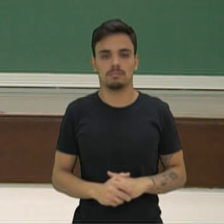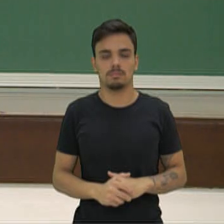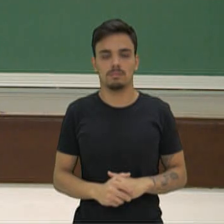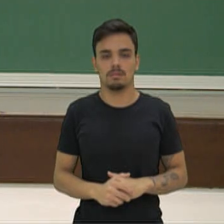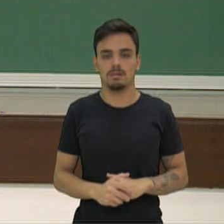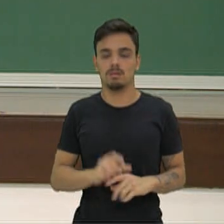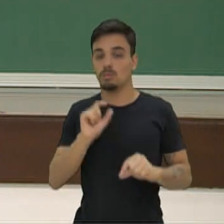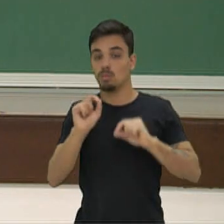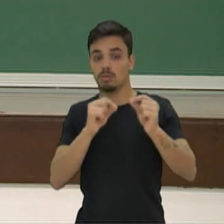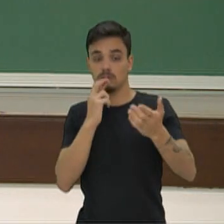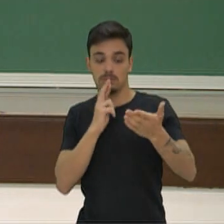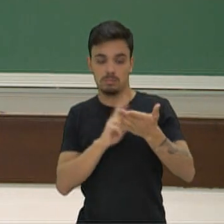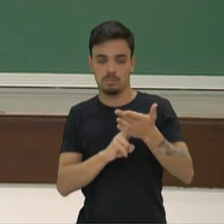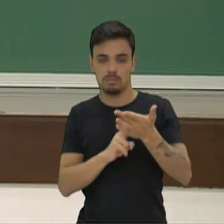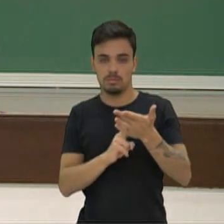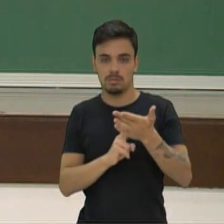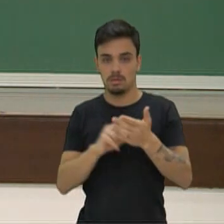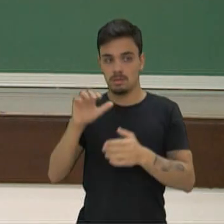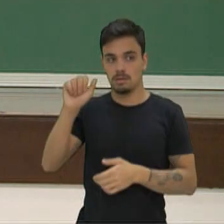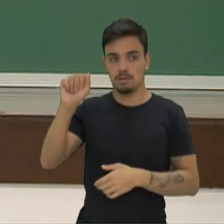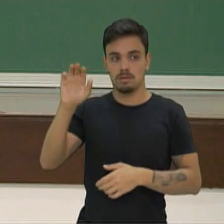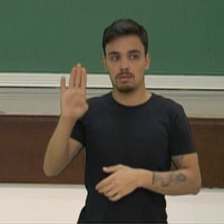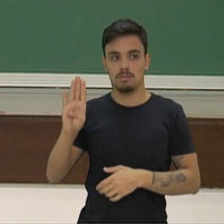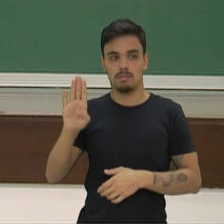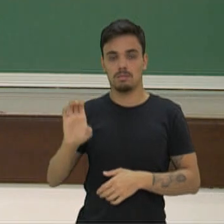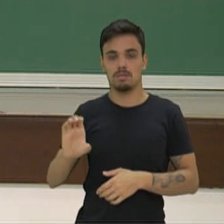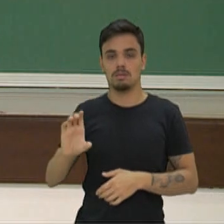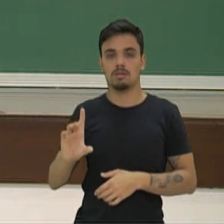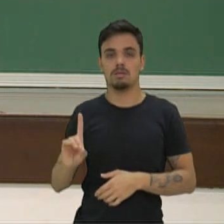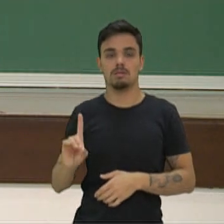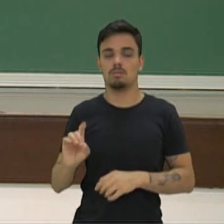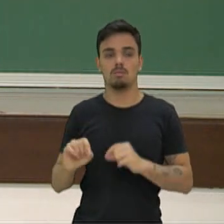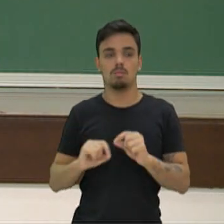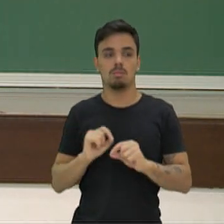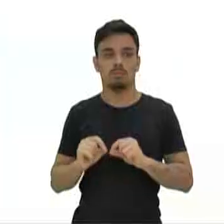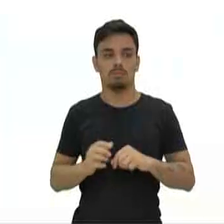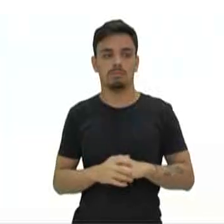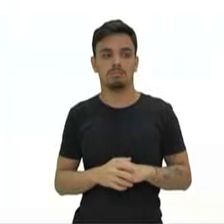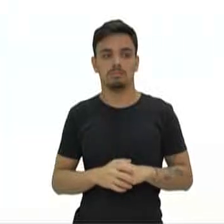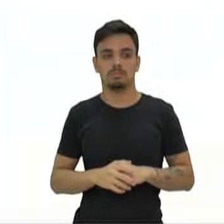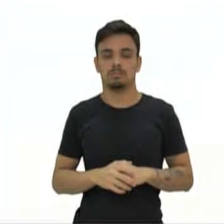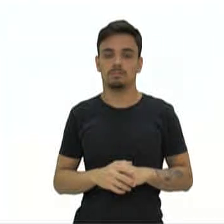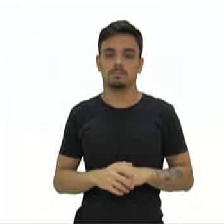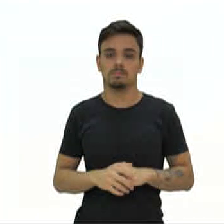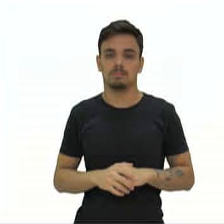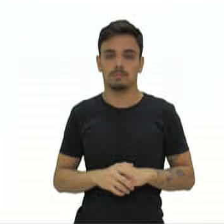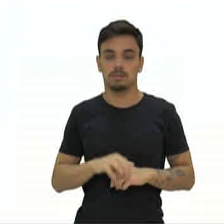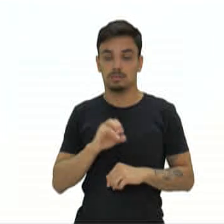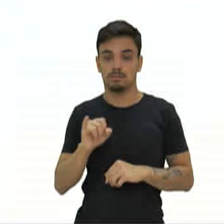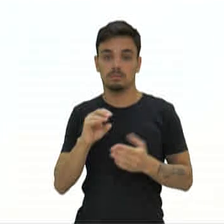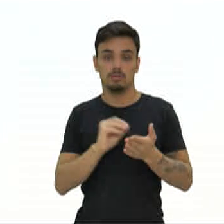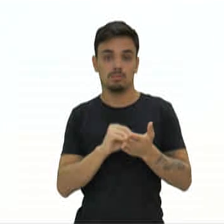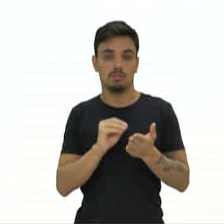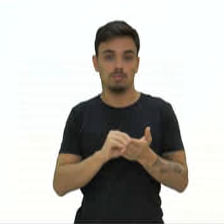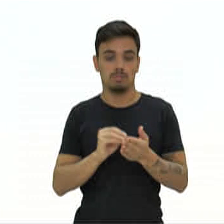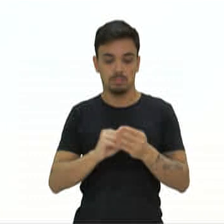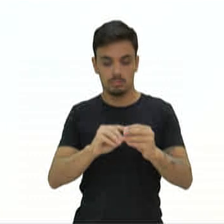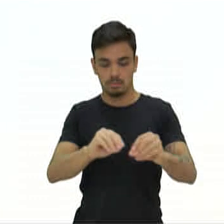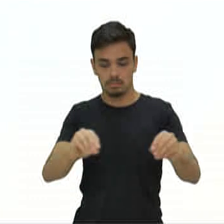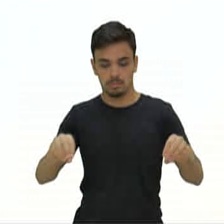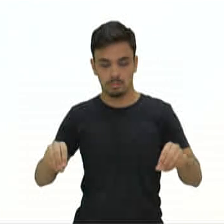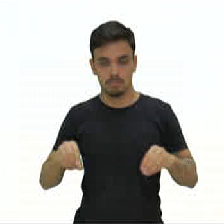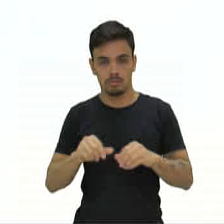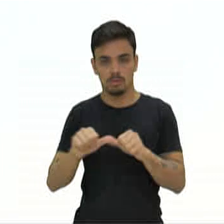O que você marcou? Para A, B ou C? Vamos conferir? Veja comigo. Se você disse, os solos